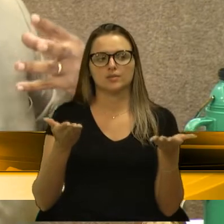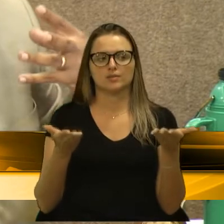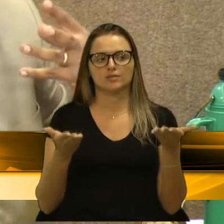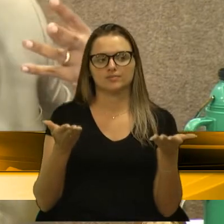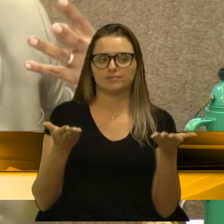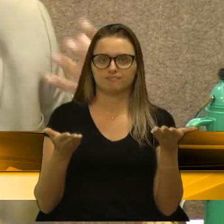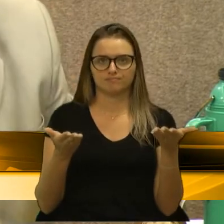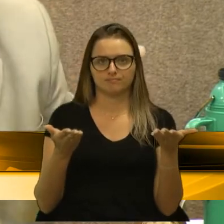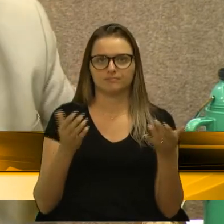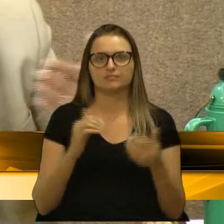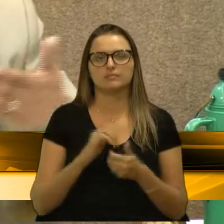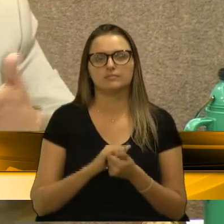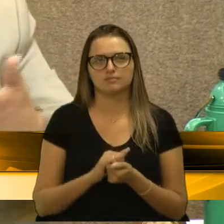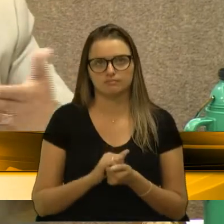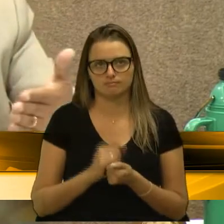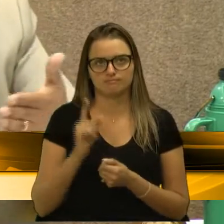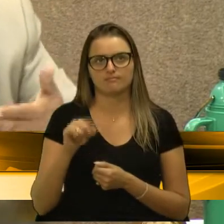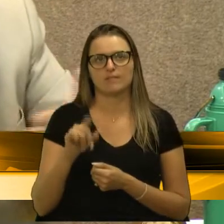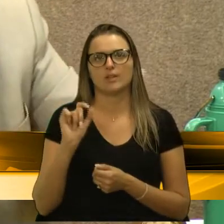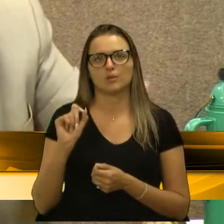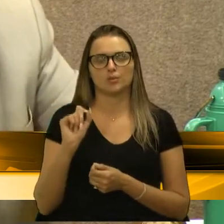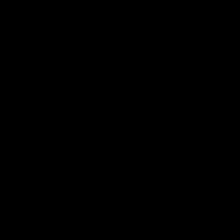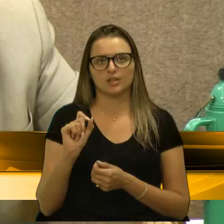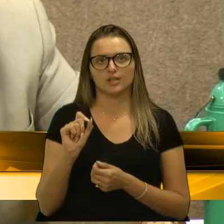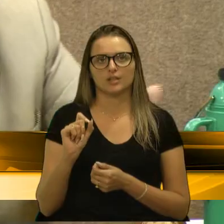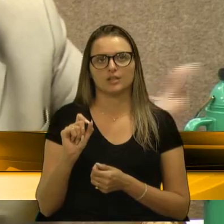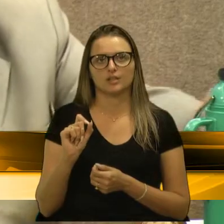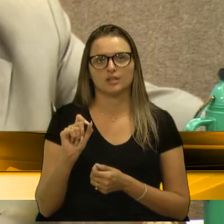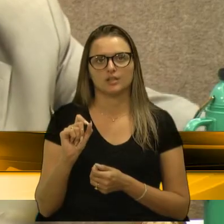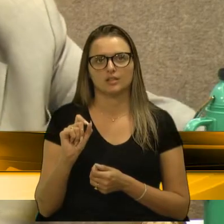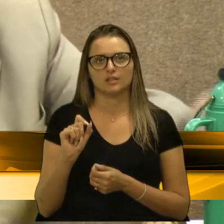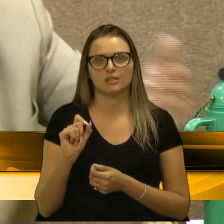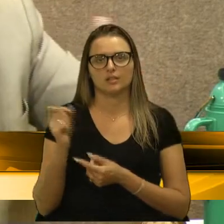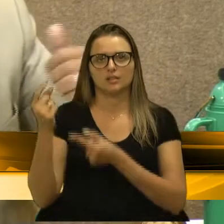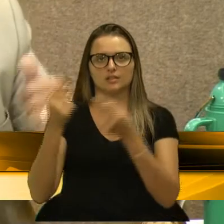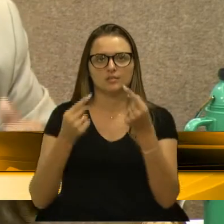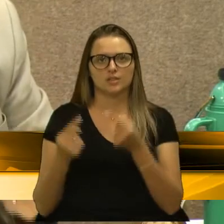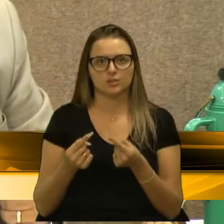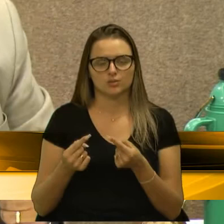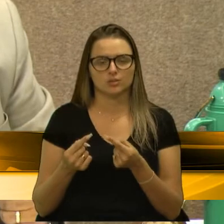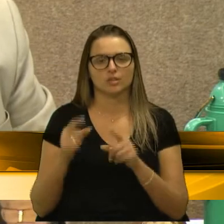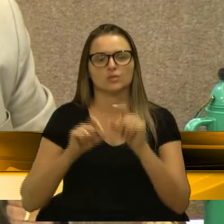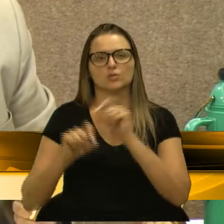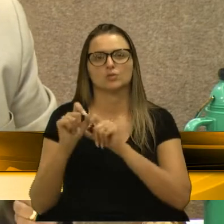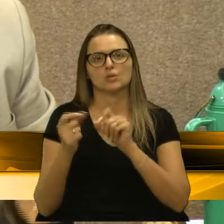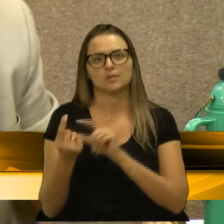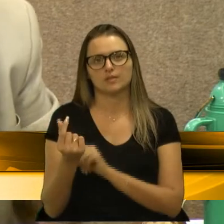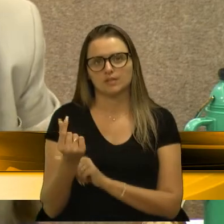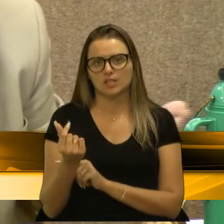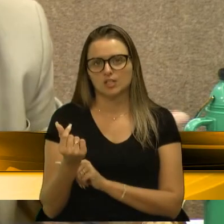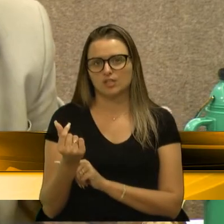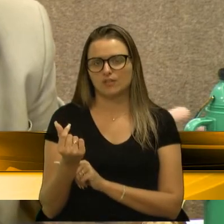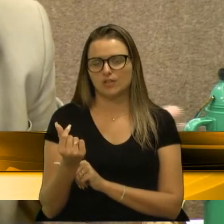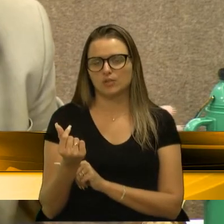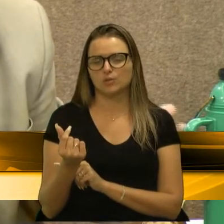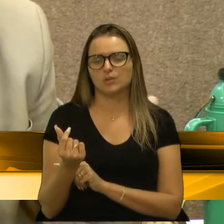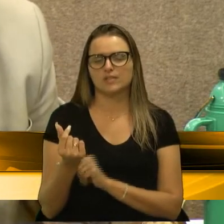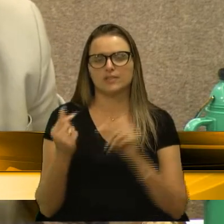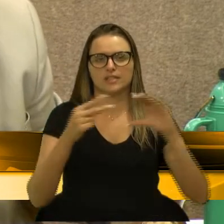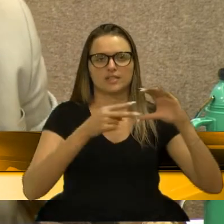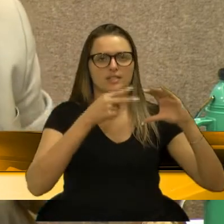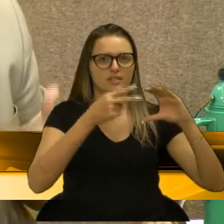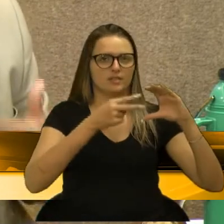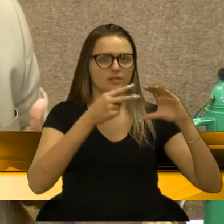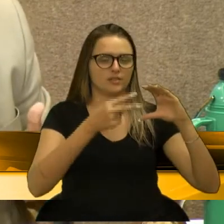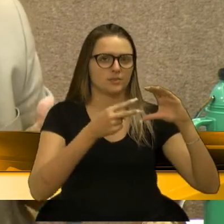esse olhar diferencial, estamos aí à beira de uma discussão, né, da concessão, e a Câmara tem que fazer essa discussão.